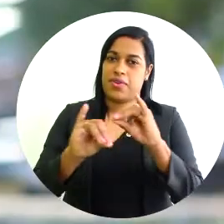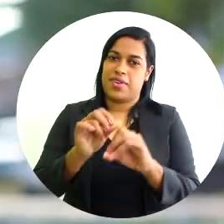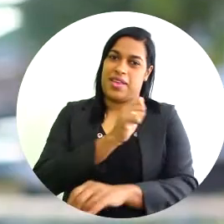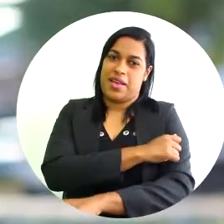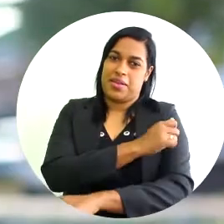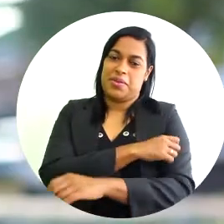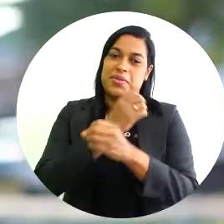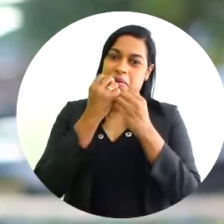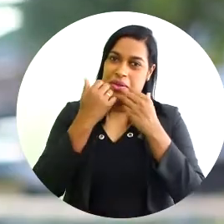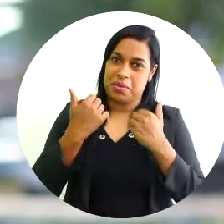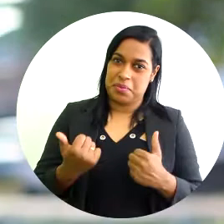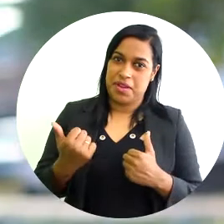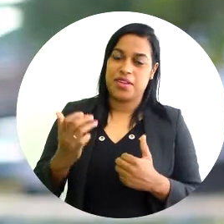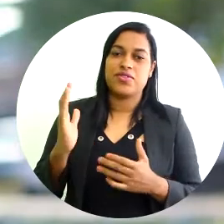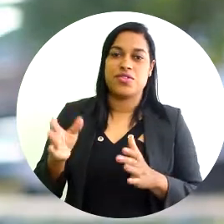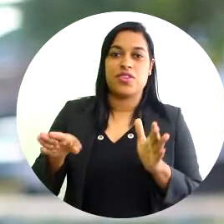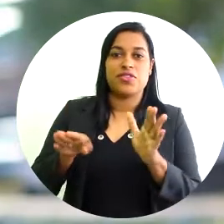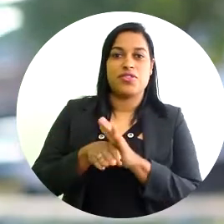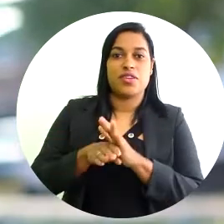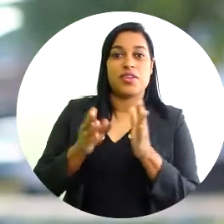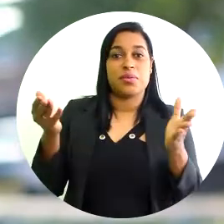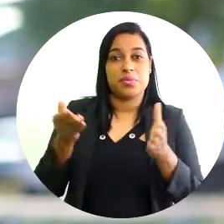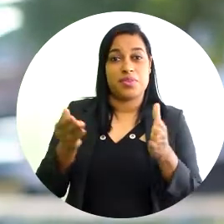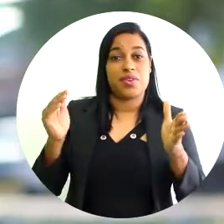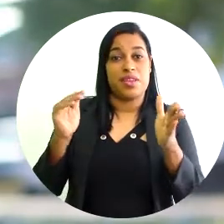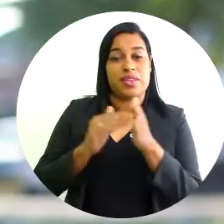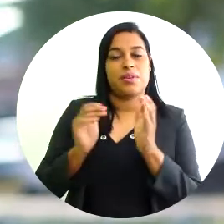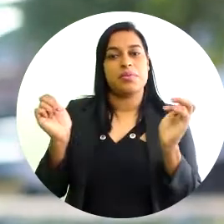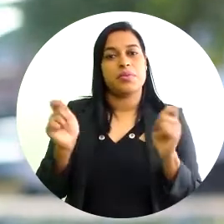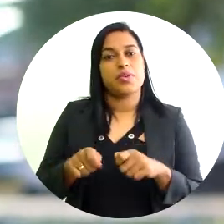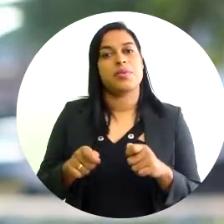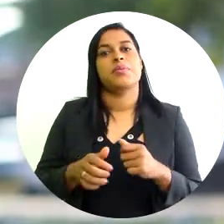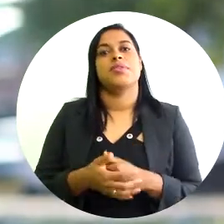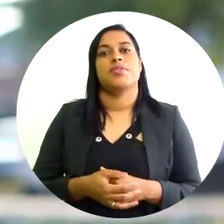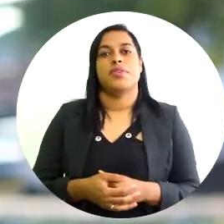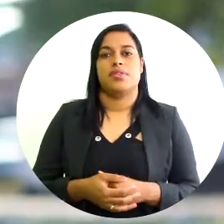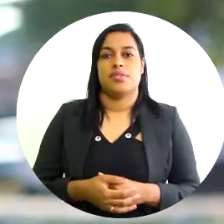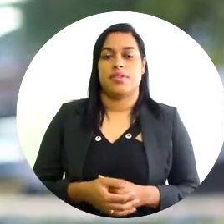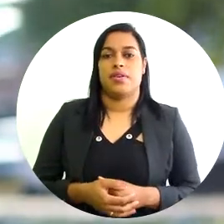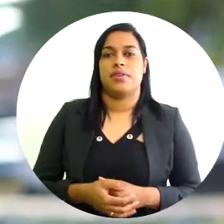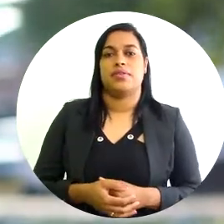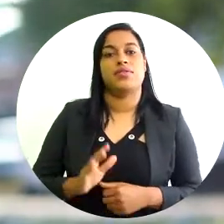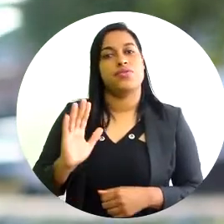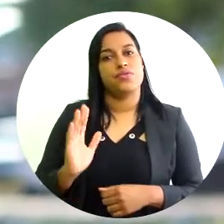Olá, aluno, tudo bem? Já chegamos agora na nossa última competência.